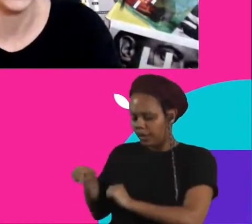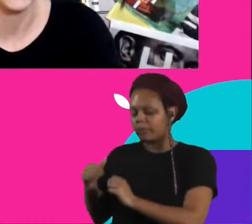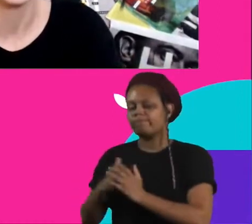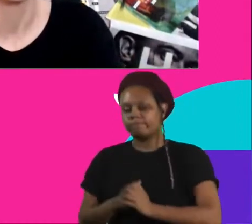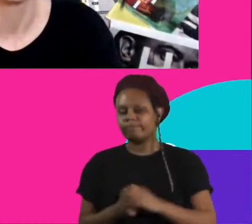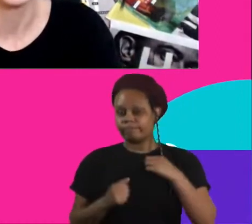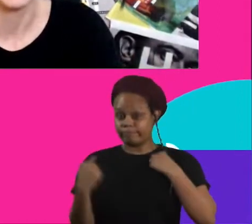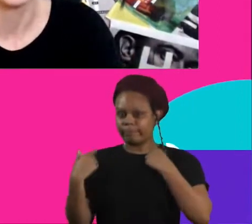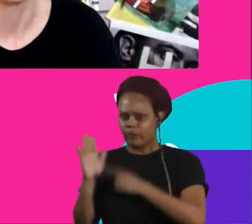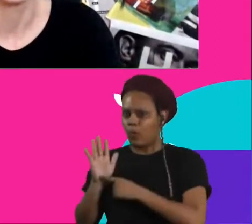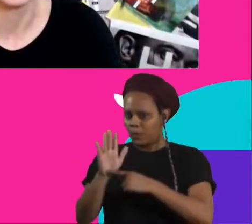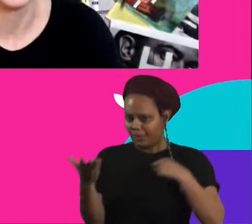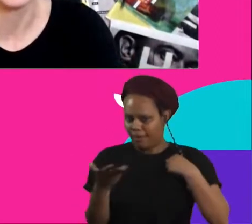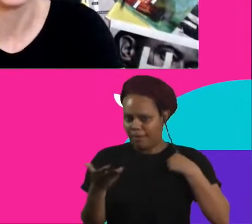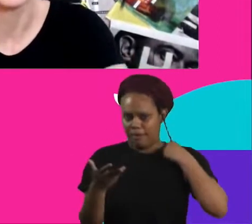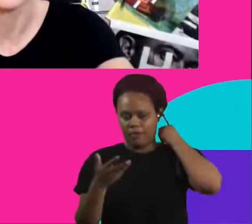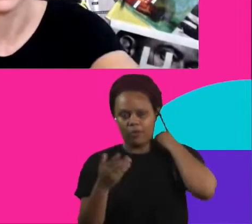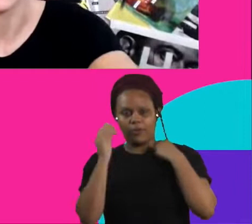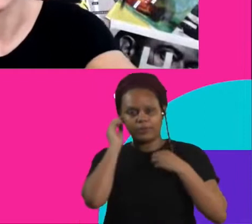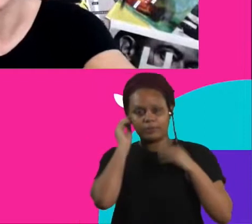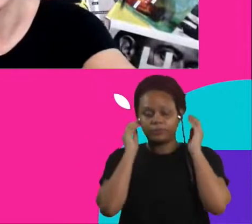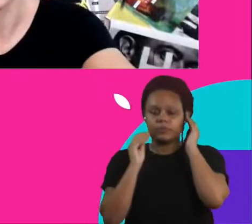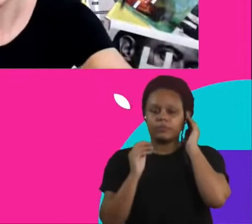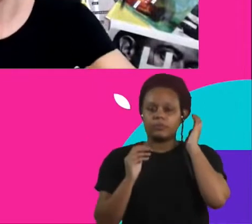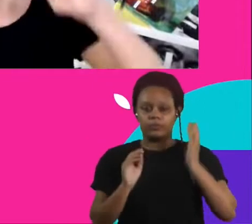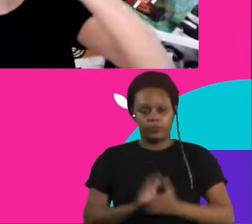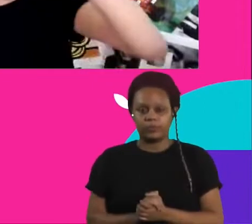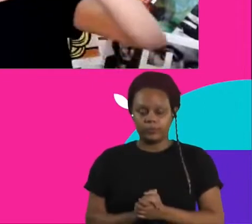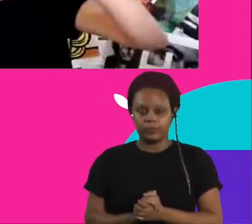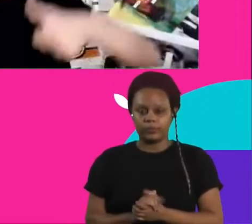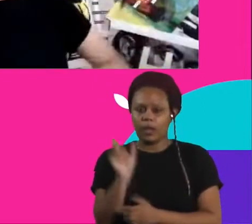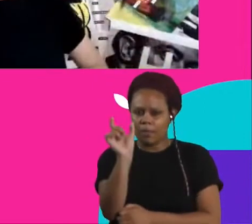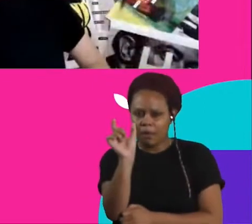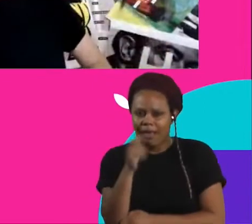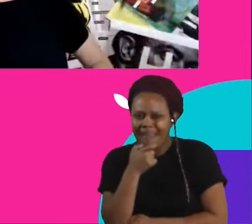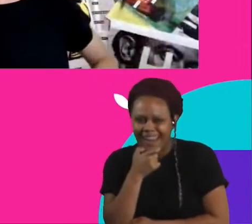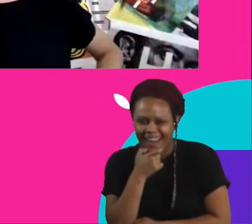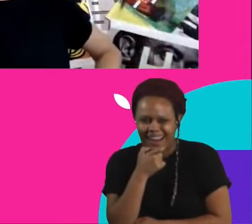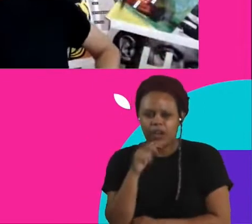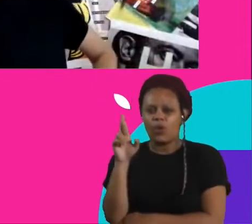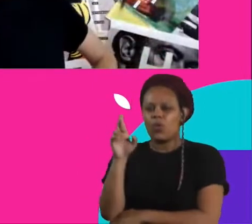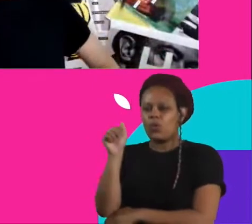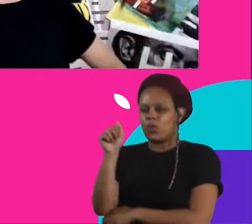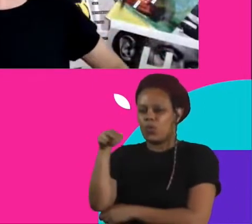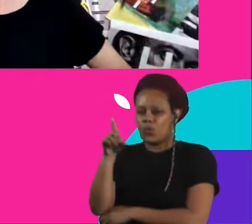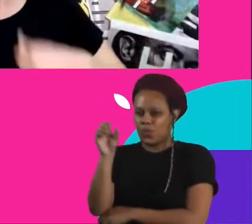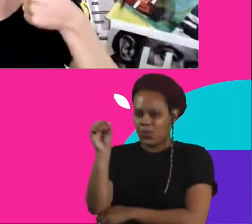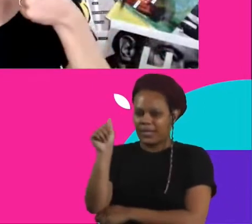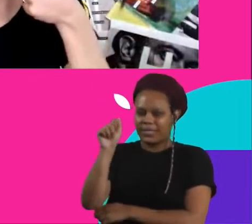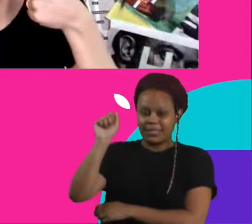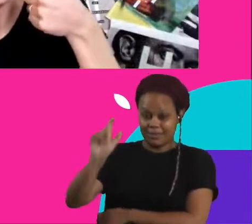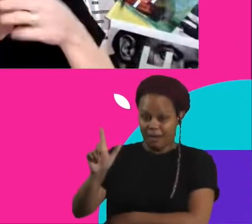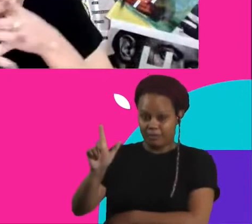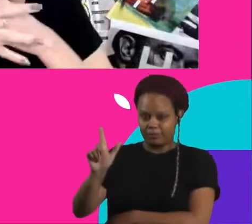eu vou virar e vou mostrar agora é Randall Munroe. Não sei se eu estou falando corretamente. Randall Munroe. É o livro que tem essa